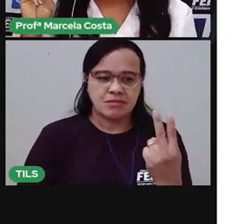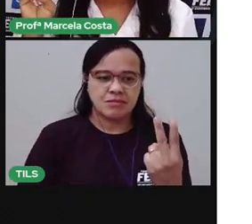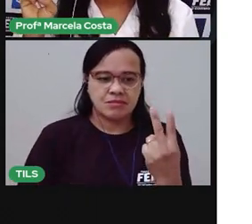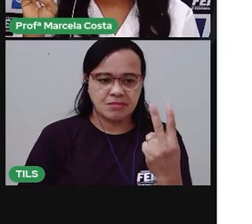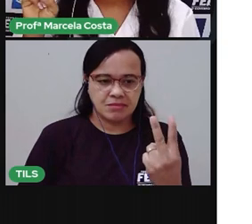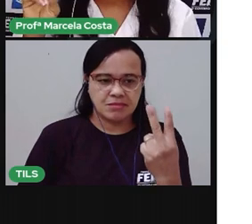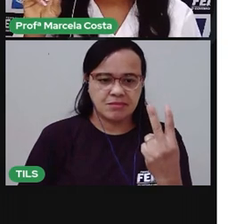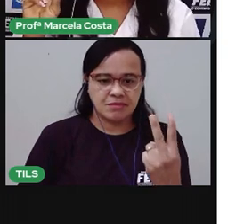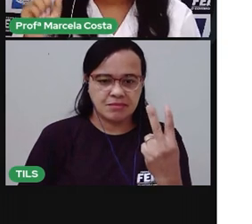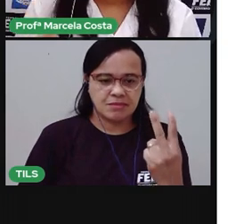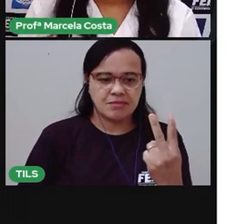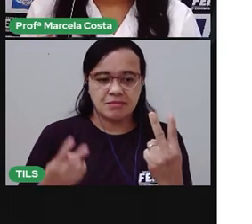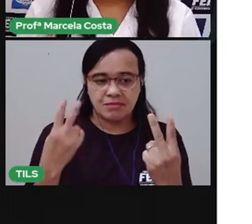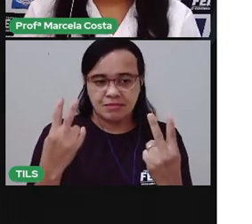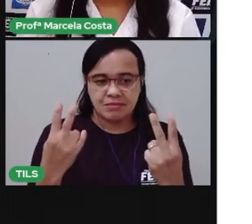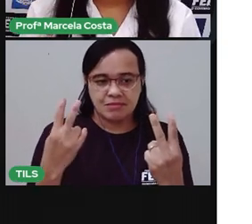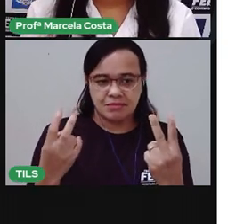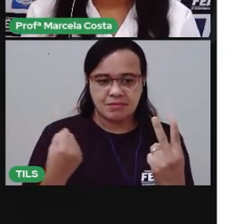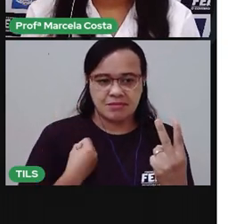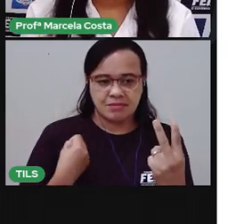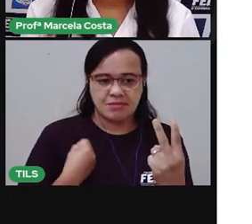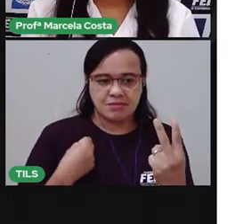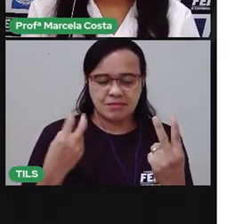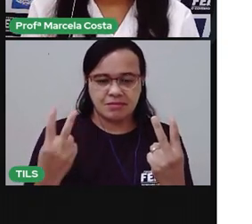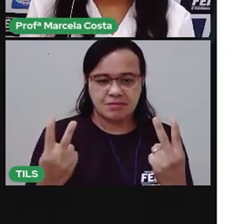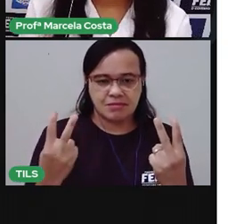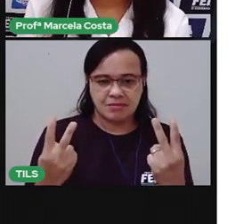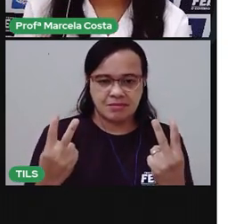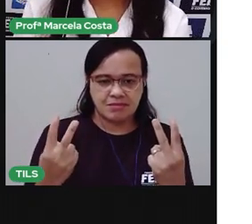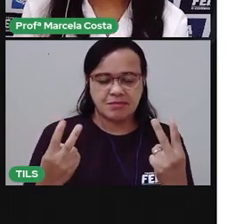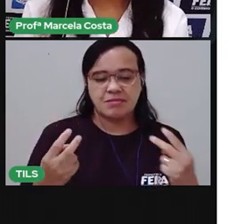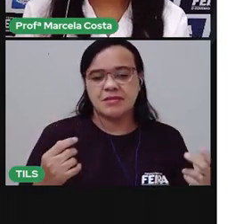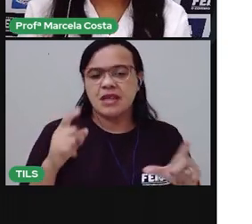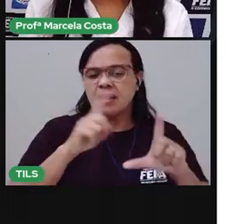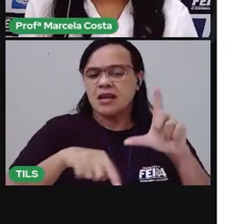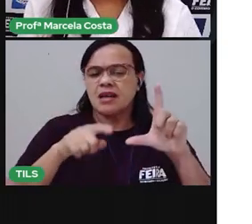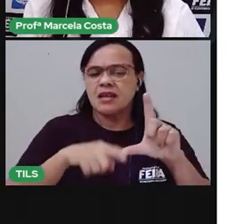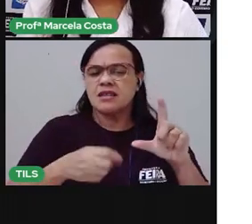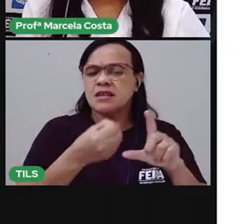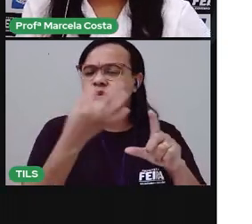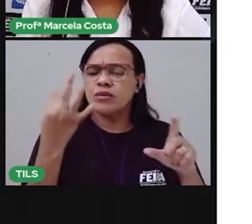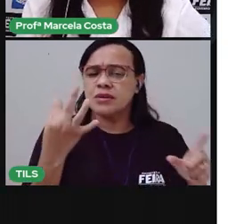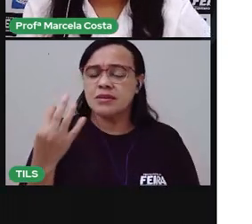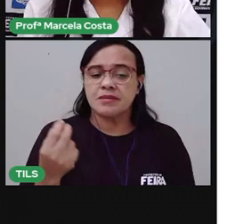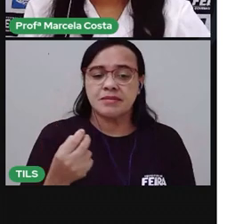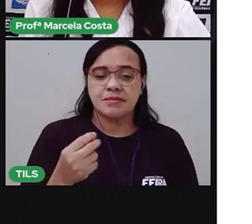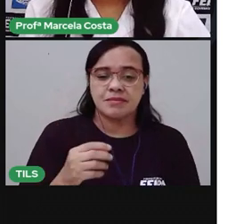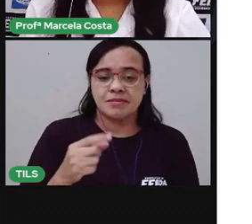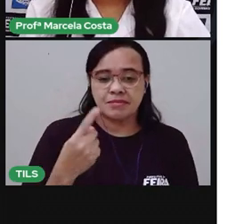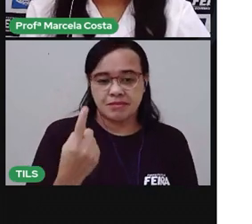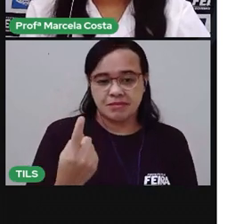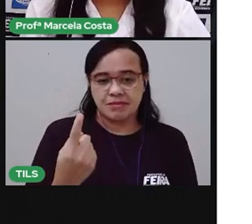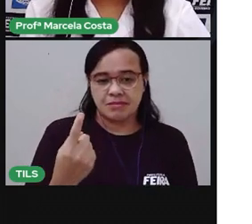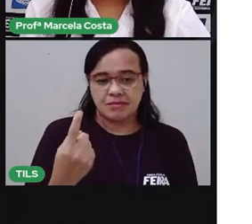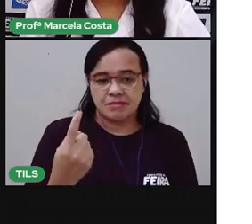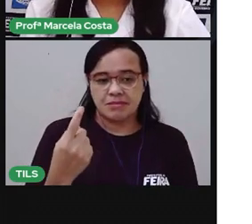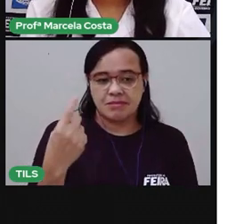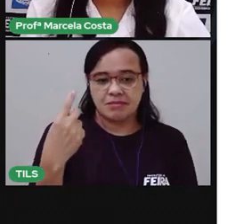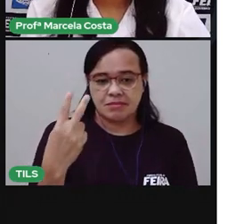falou assim ah vamos ver quantas letras tem é uma